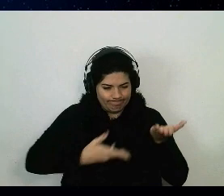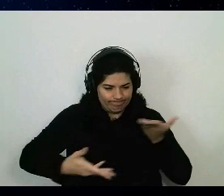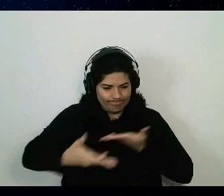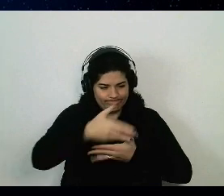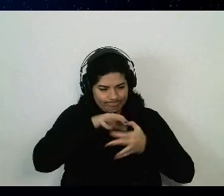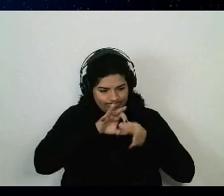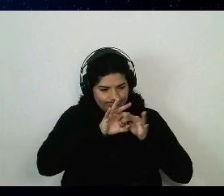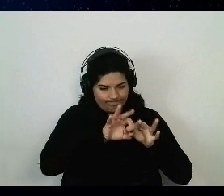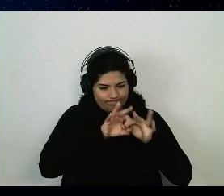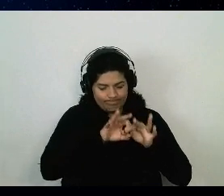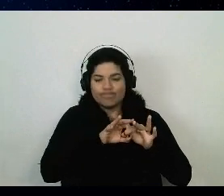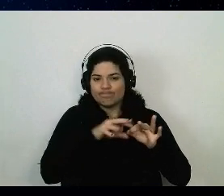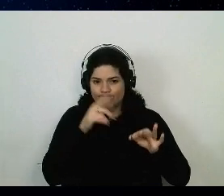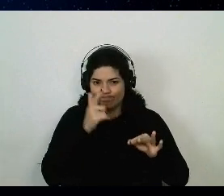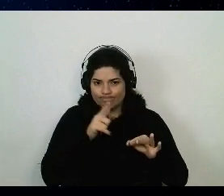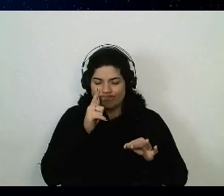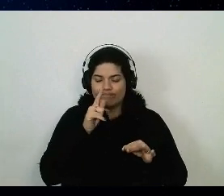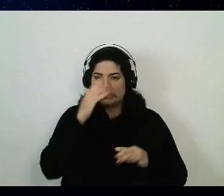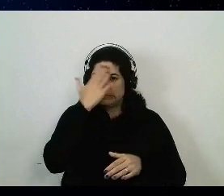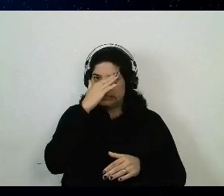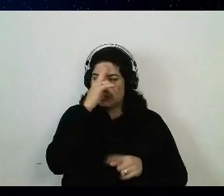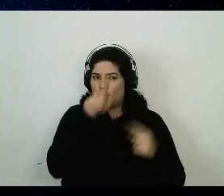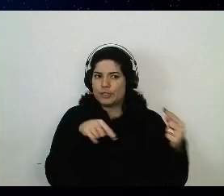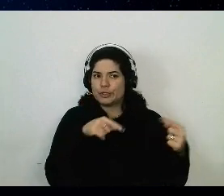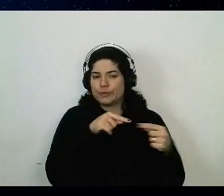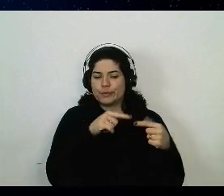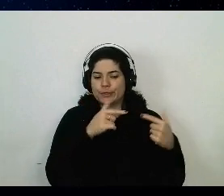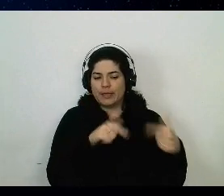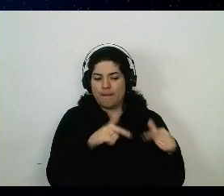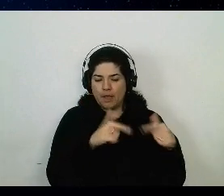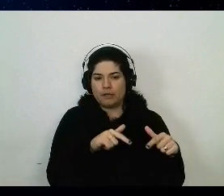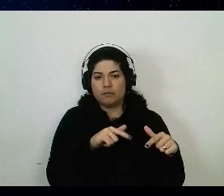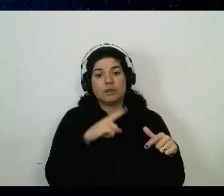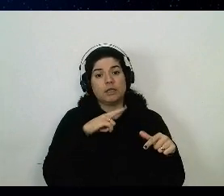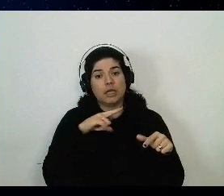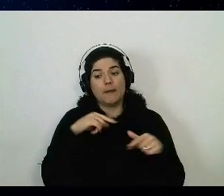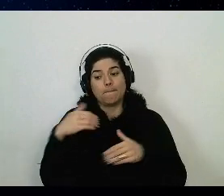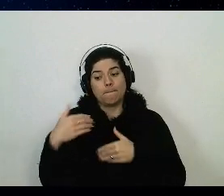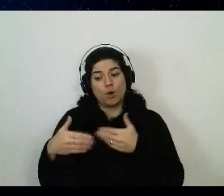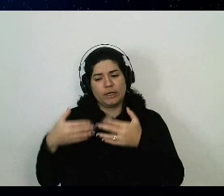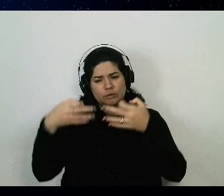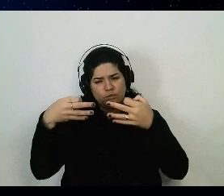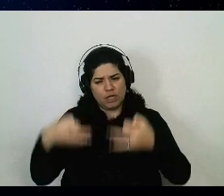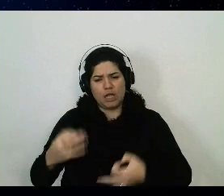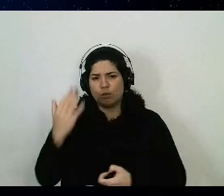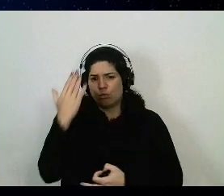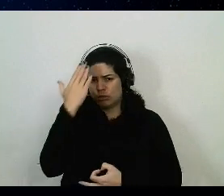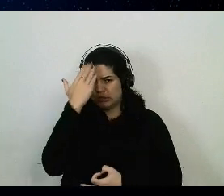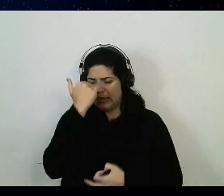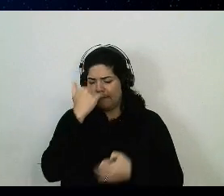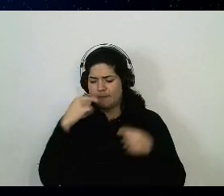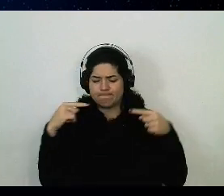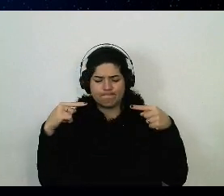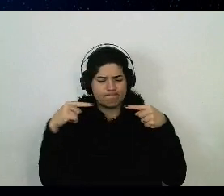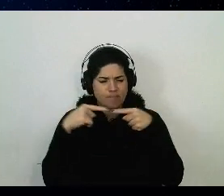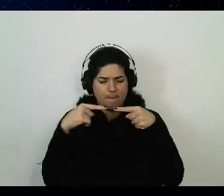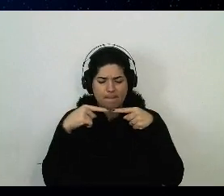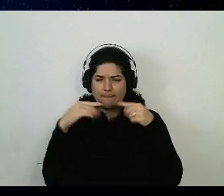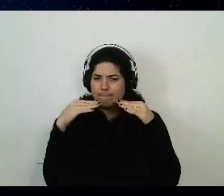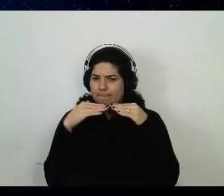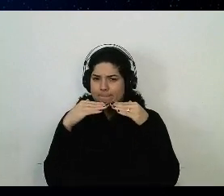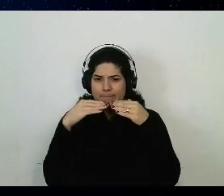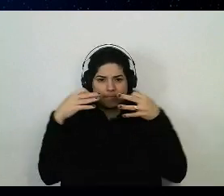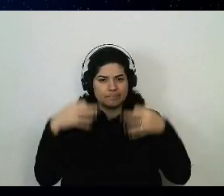ela entende o seu propósito, e nós tivermos um processo muito bem definido e muito bem alinhado, na outra ponta, nós